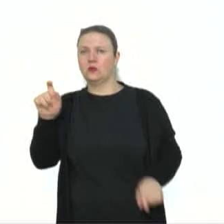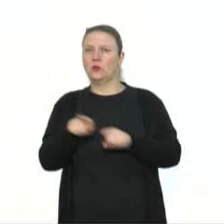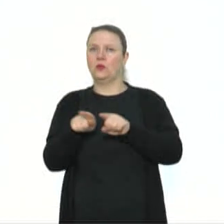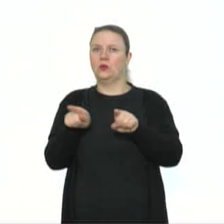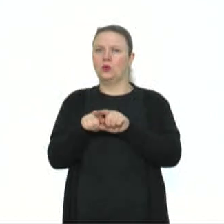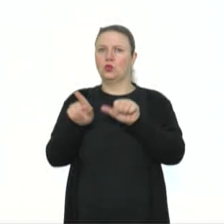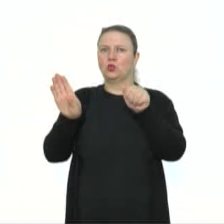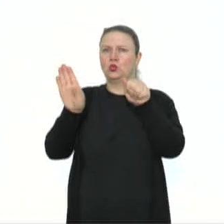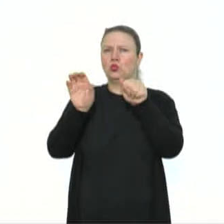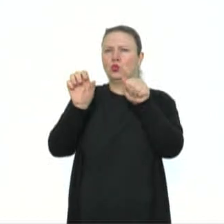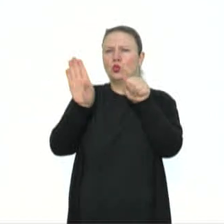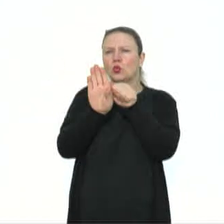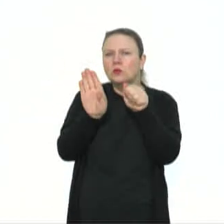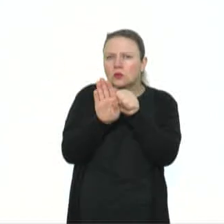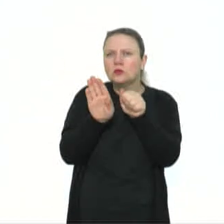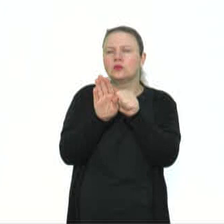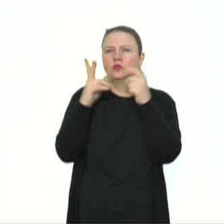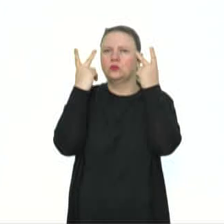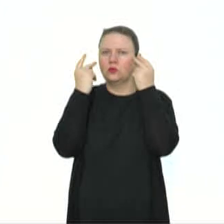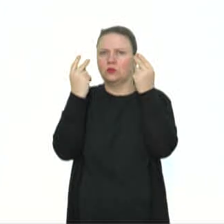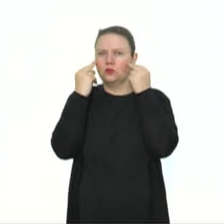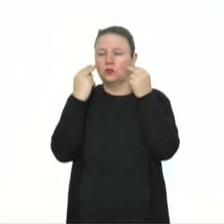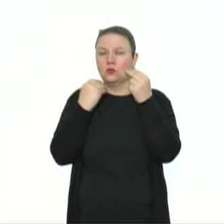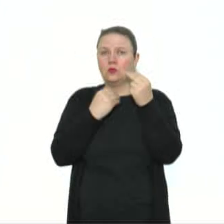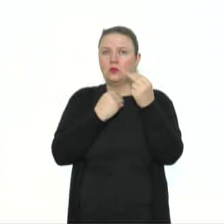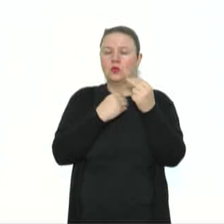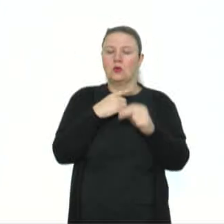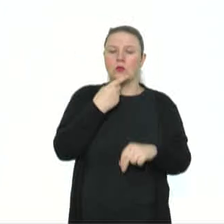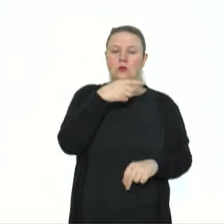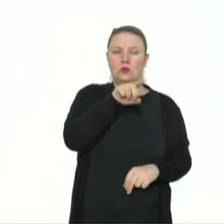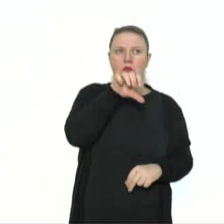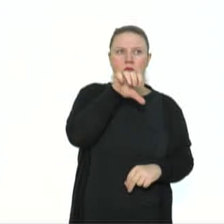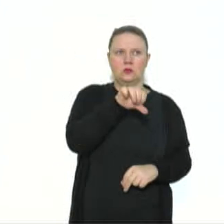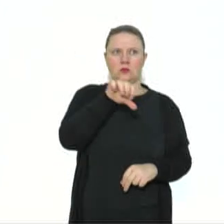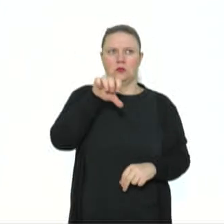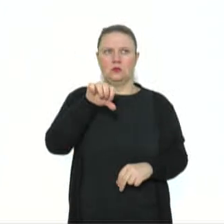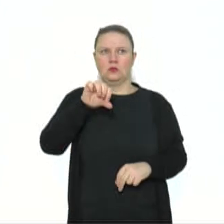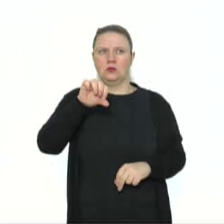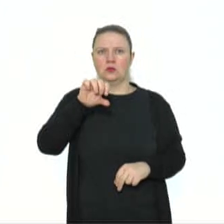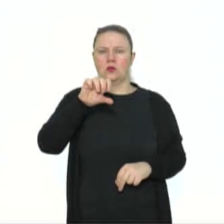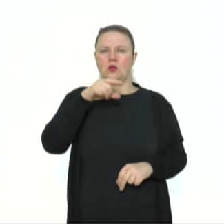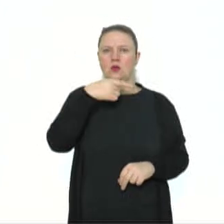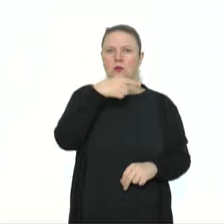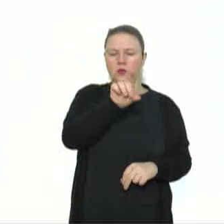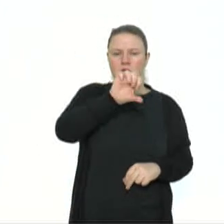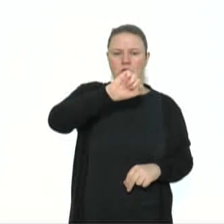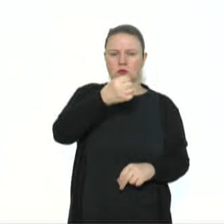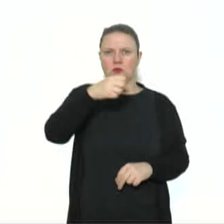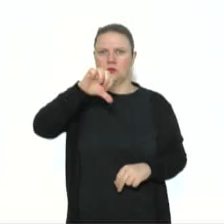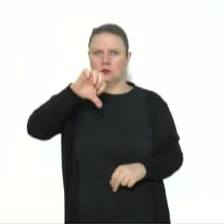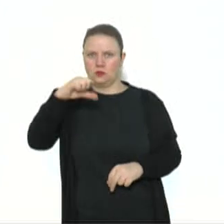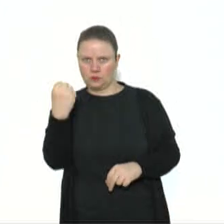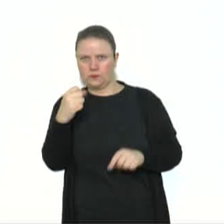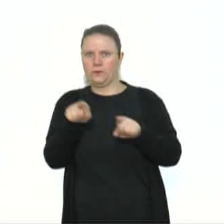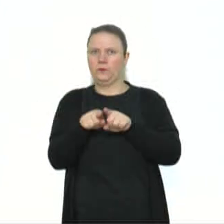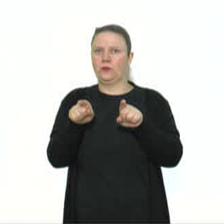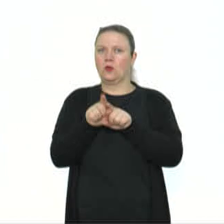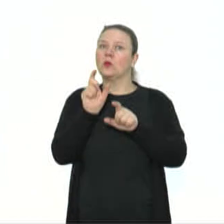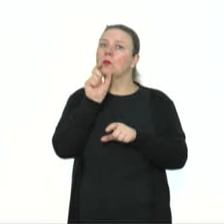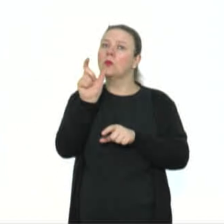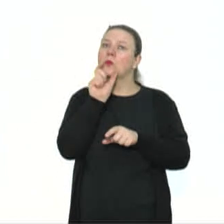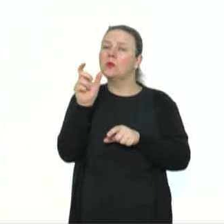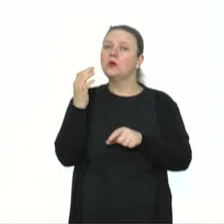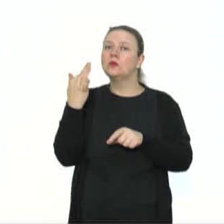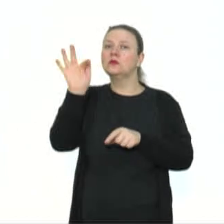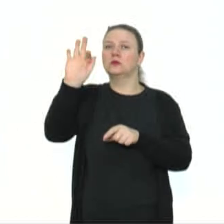comum desde 1898, que é o varap, com a palavra francesa. É o nome de um corredor